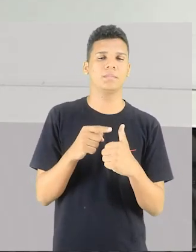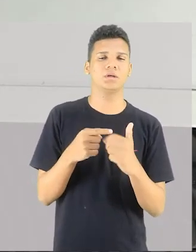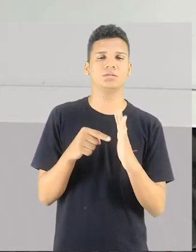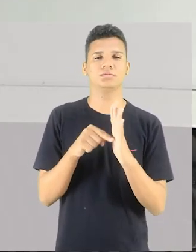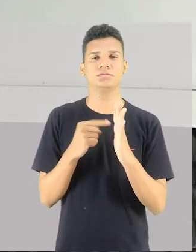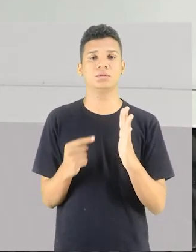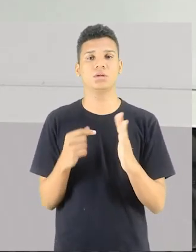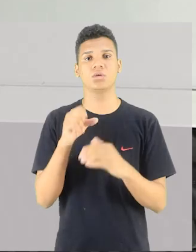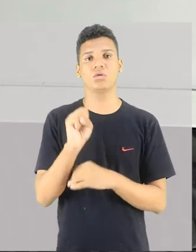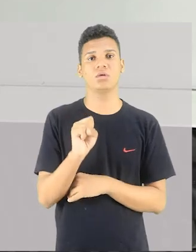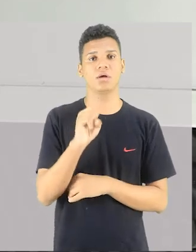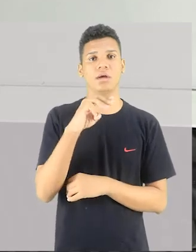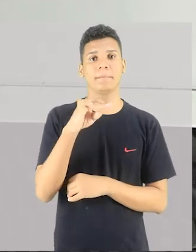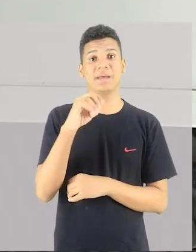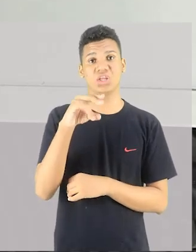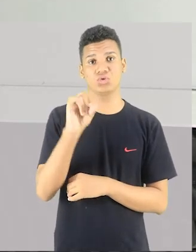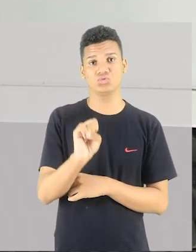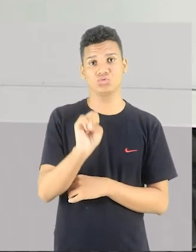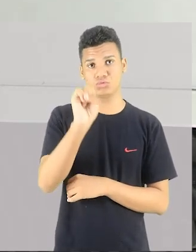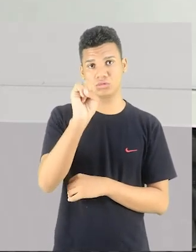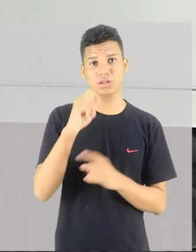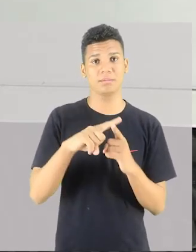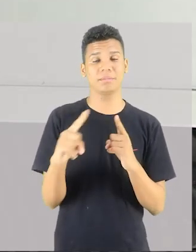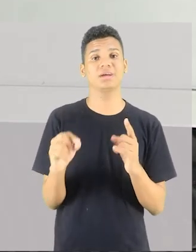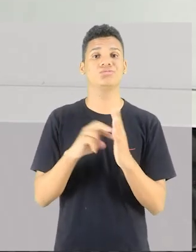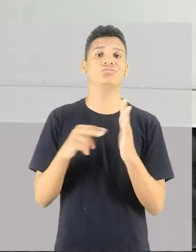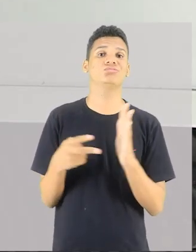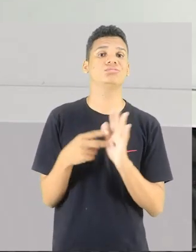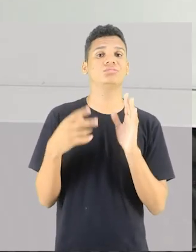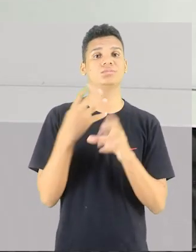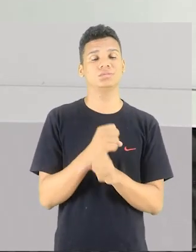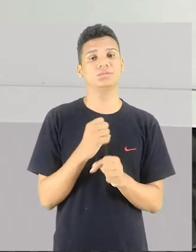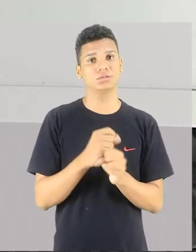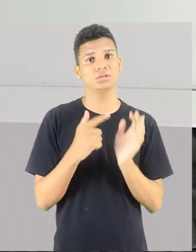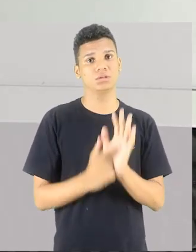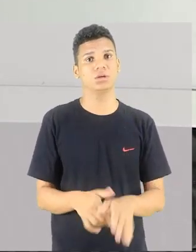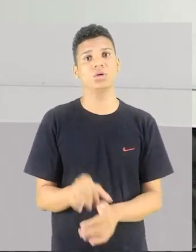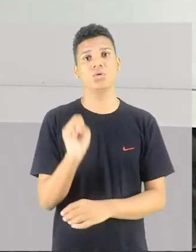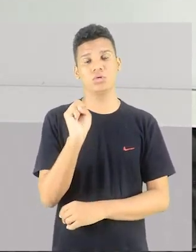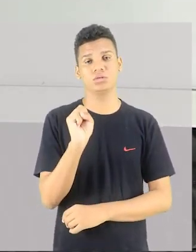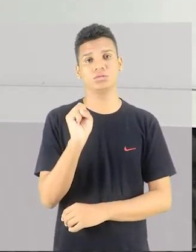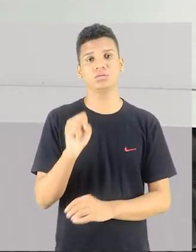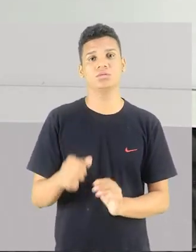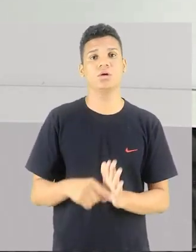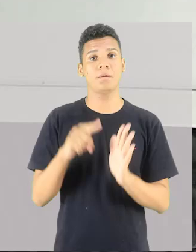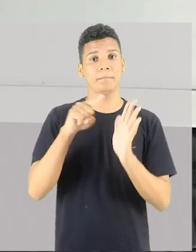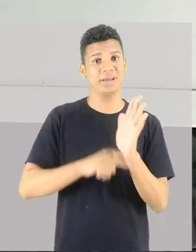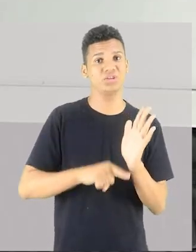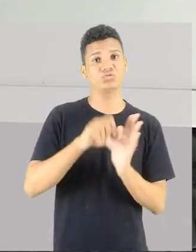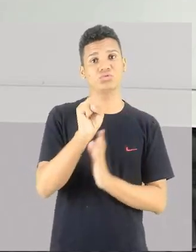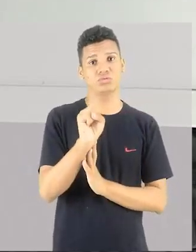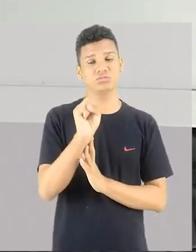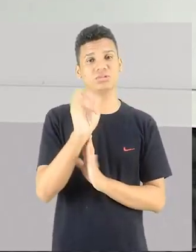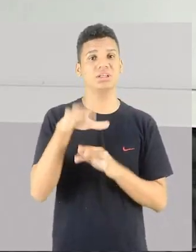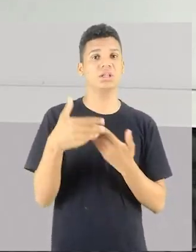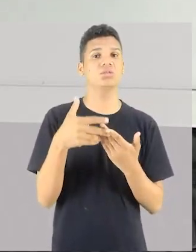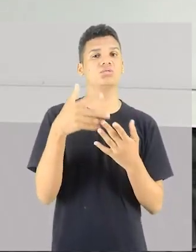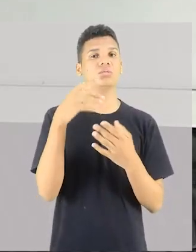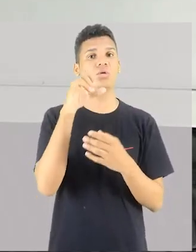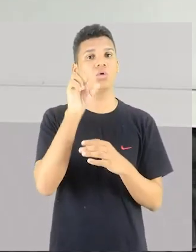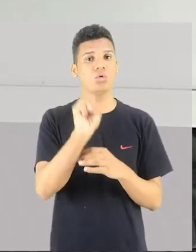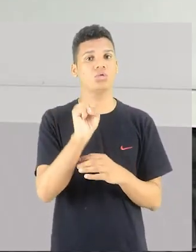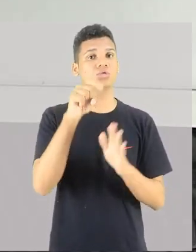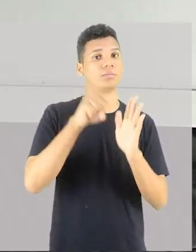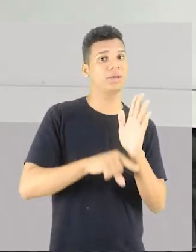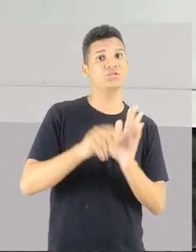aí você tem que essa ampliação foi de 8 PI certo aí a resposta correta da